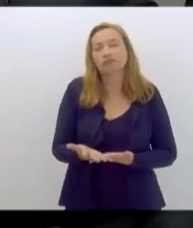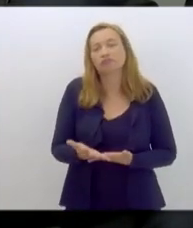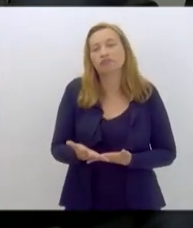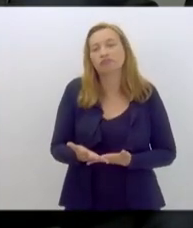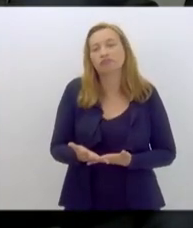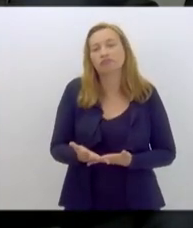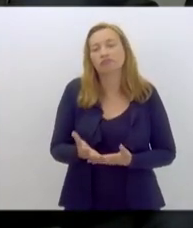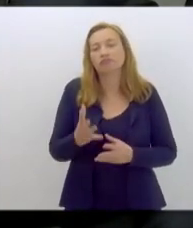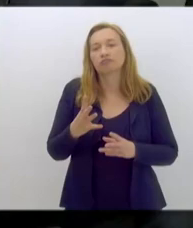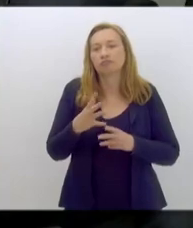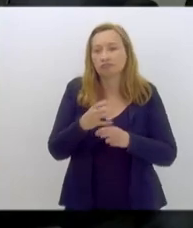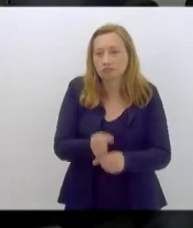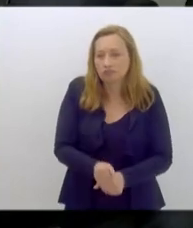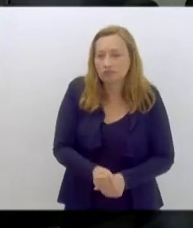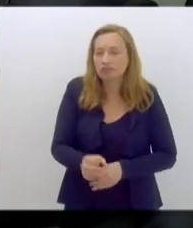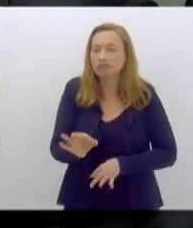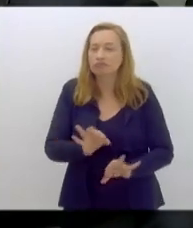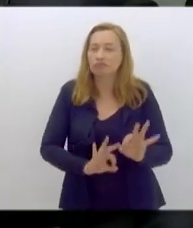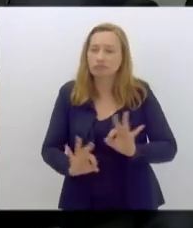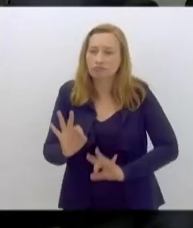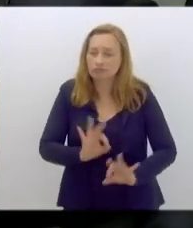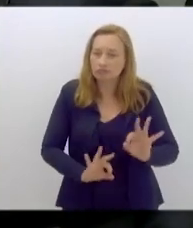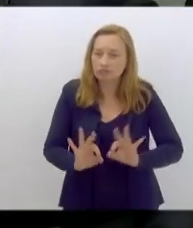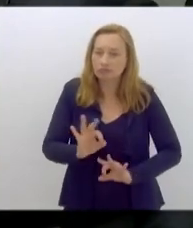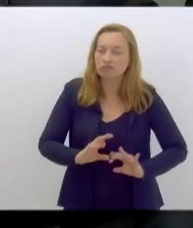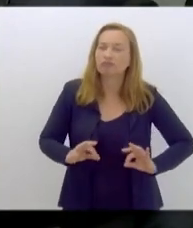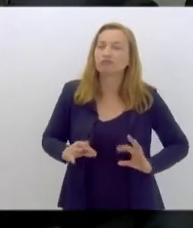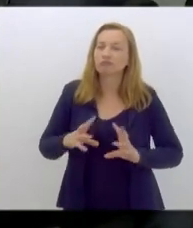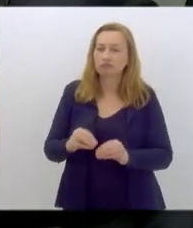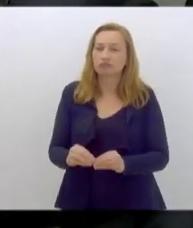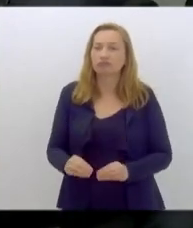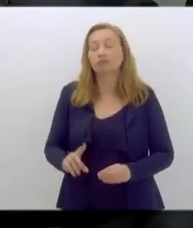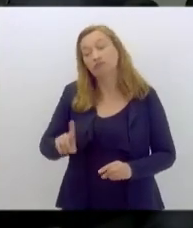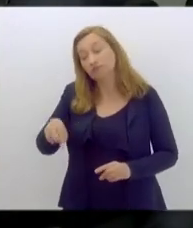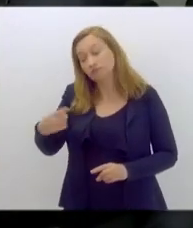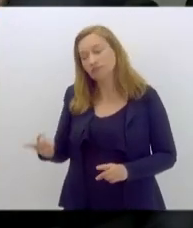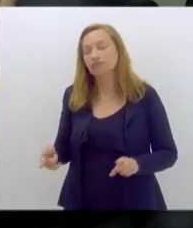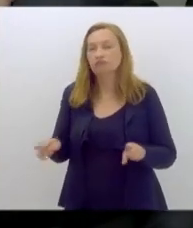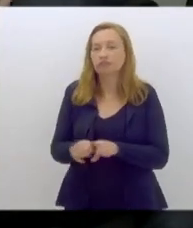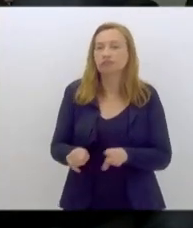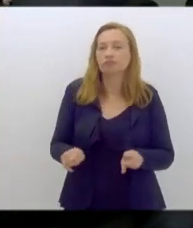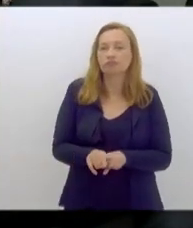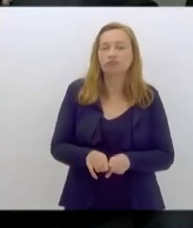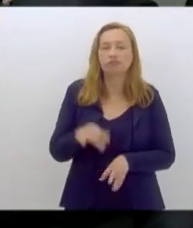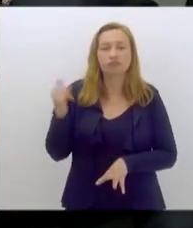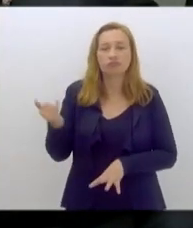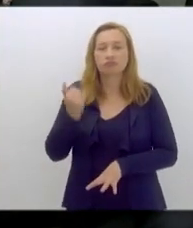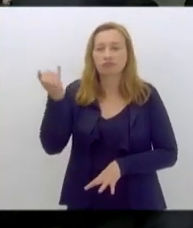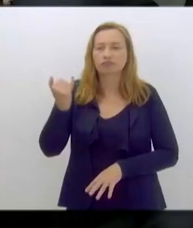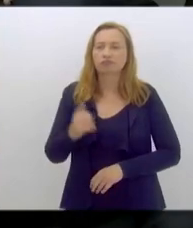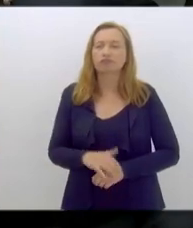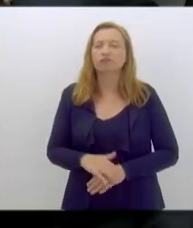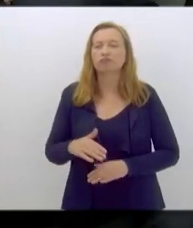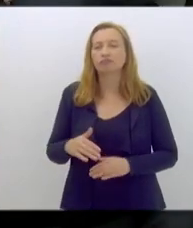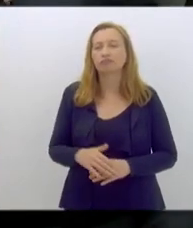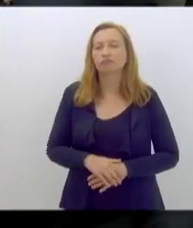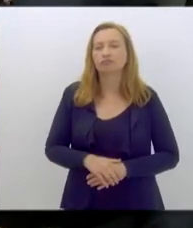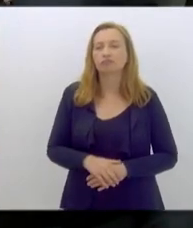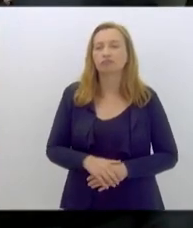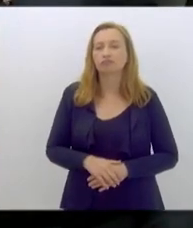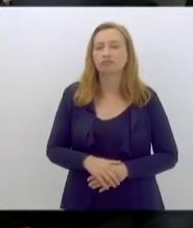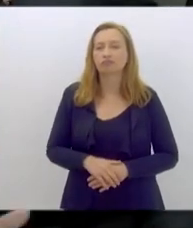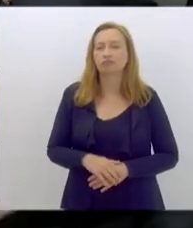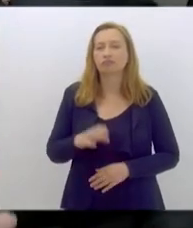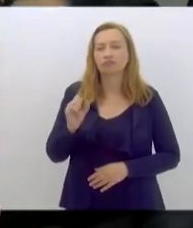o cálculo a formulação como isso dá tem outro aspecto importantíssimo nesse processo é claro